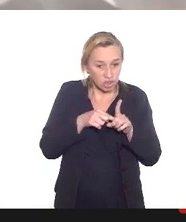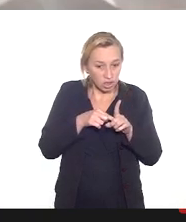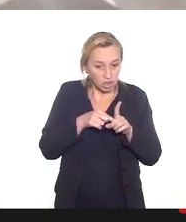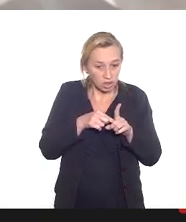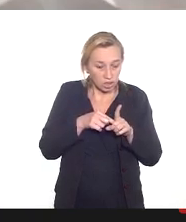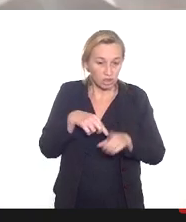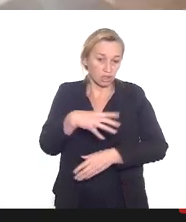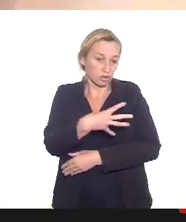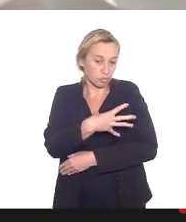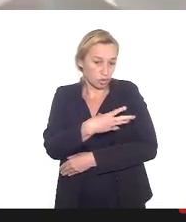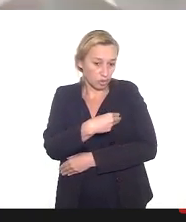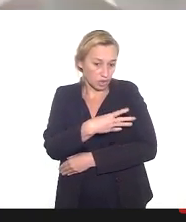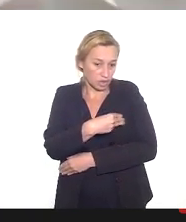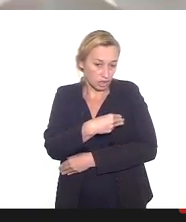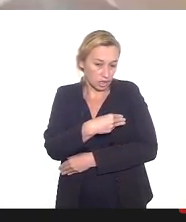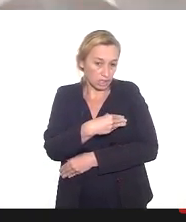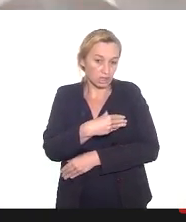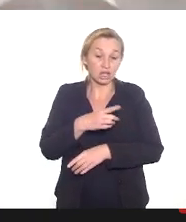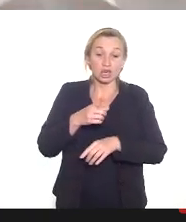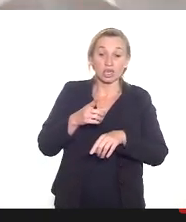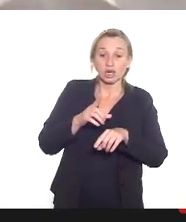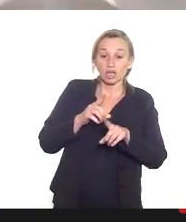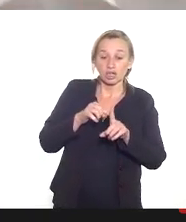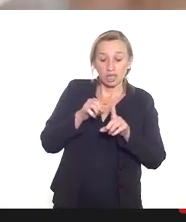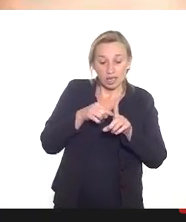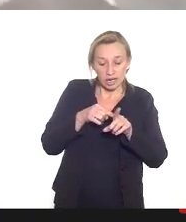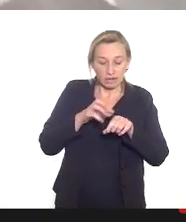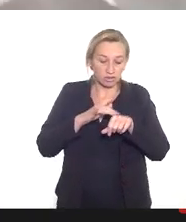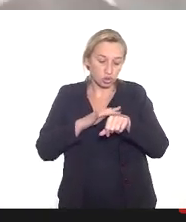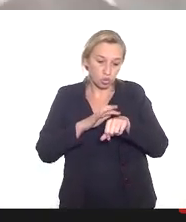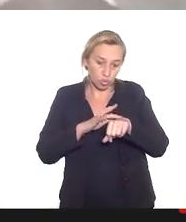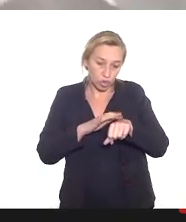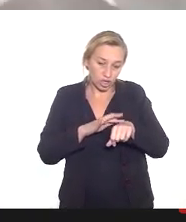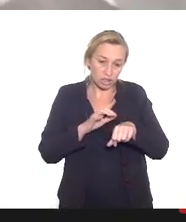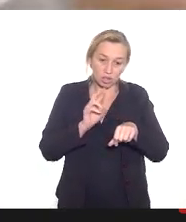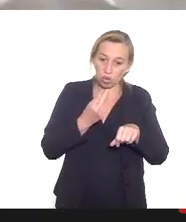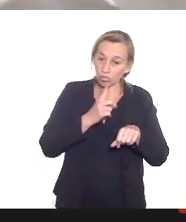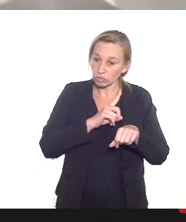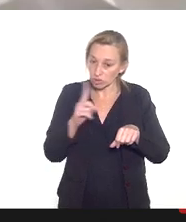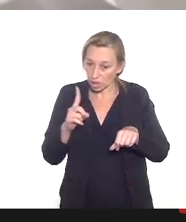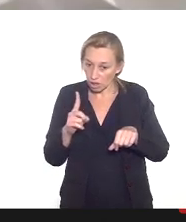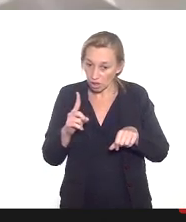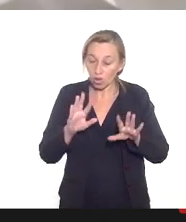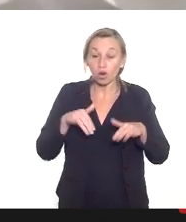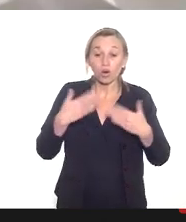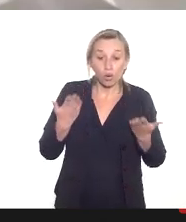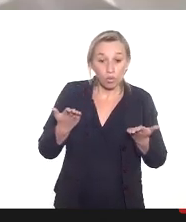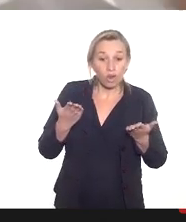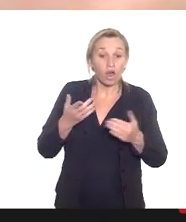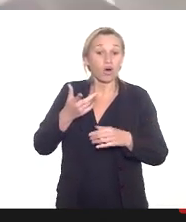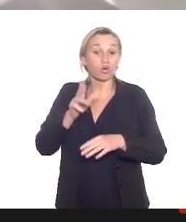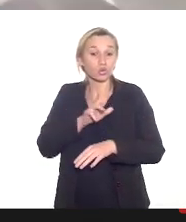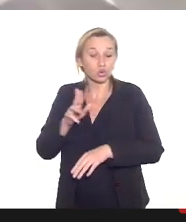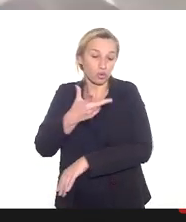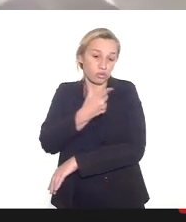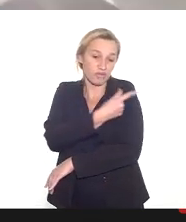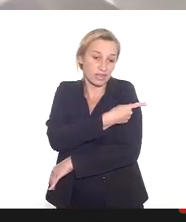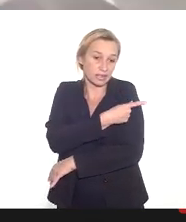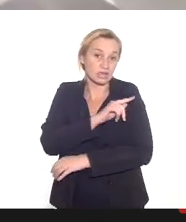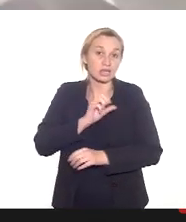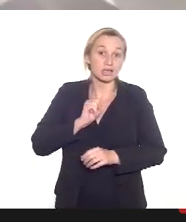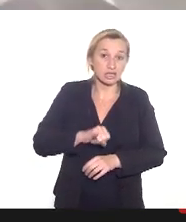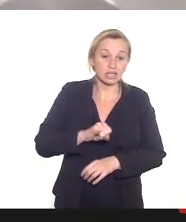com comorbidade assim como cuidar precisa de atestado não precisa de atestado Qual a vacina que pode tomar e se